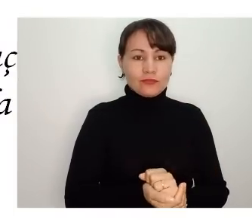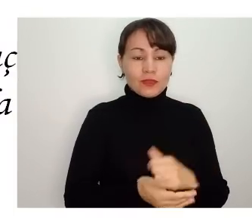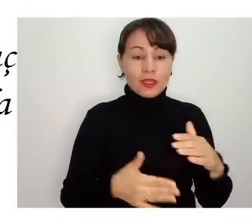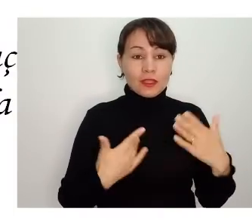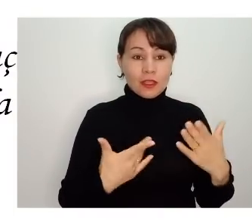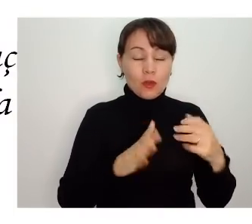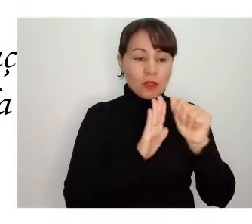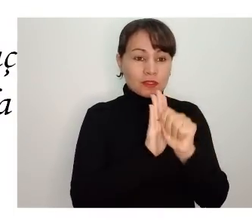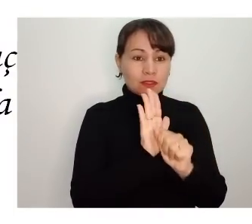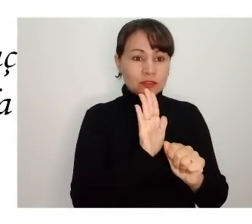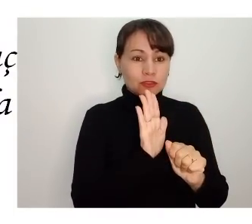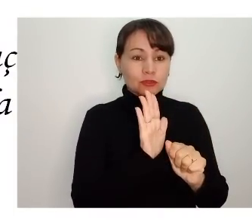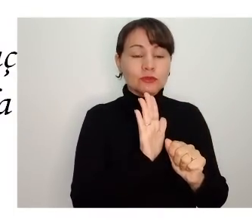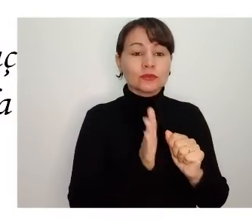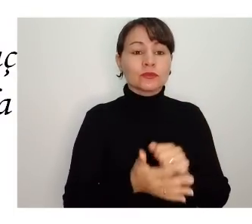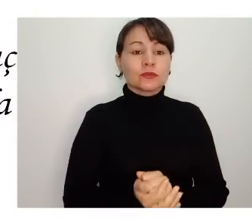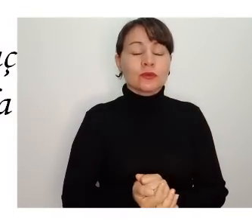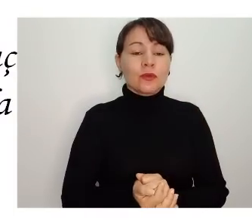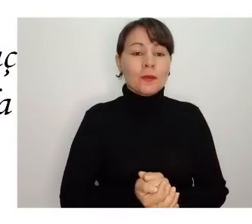Tanto é que esse artigo